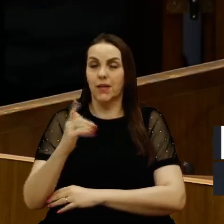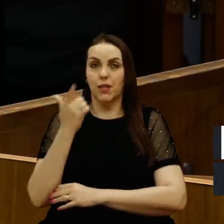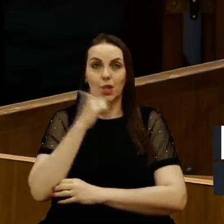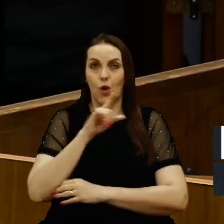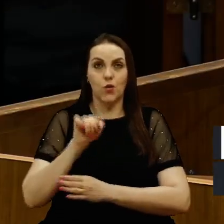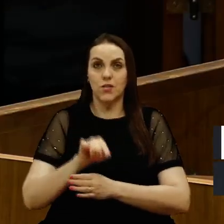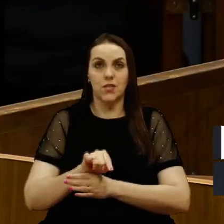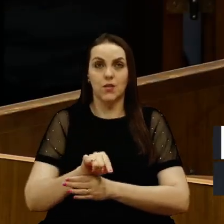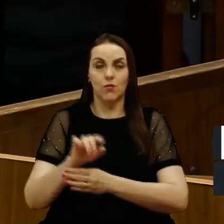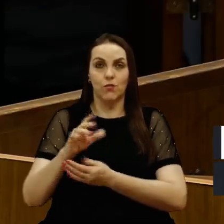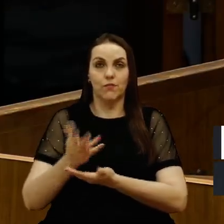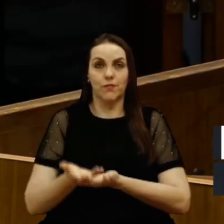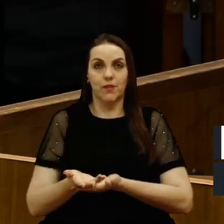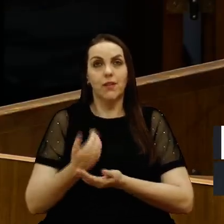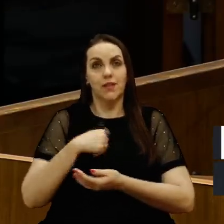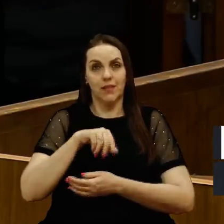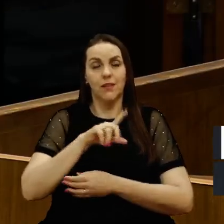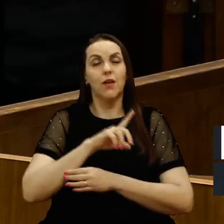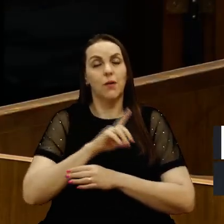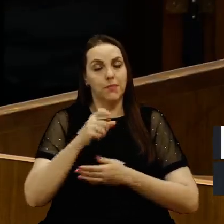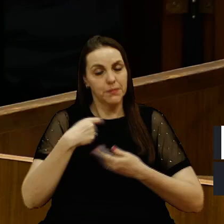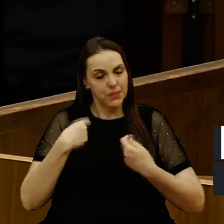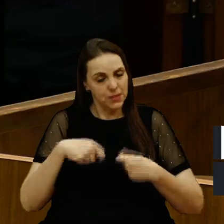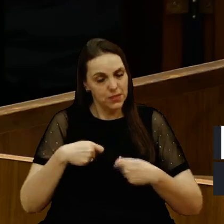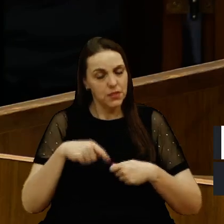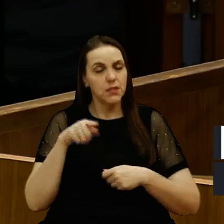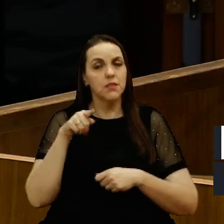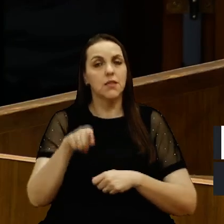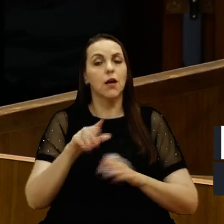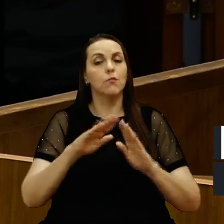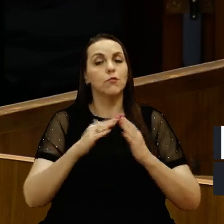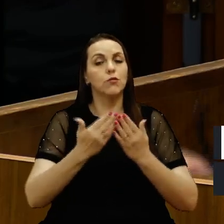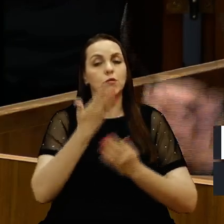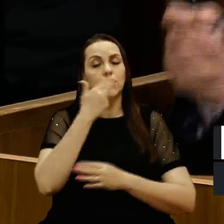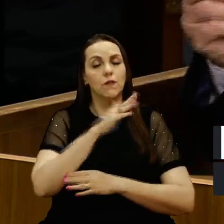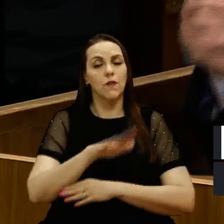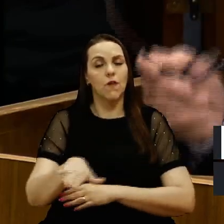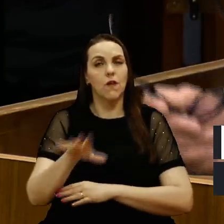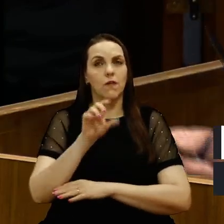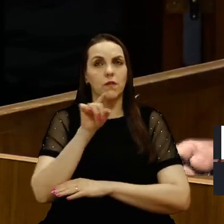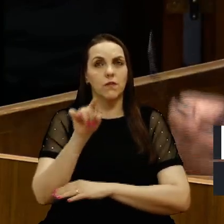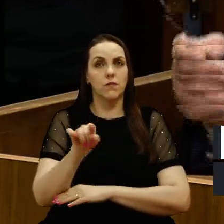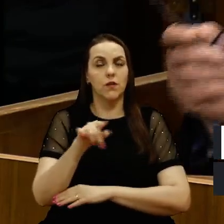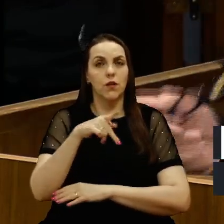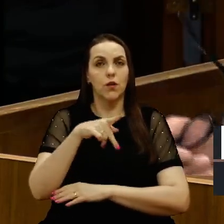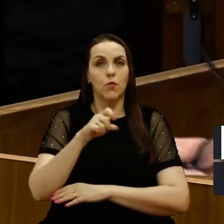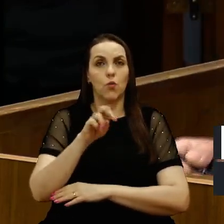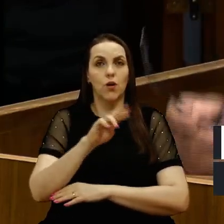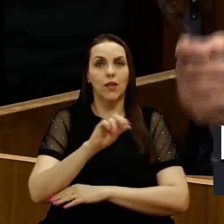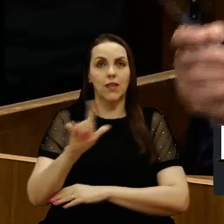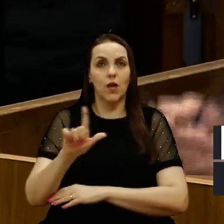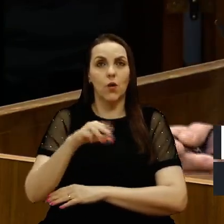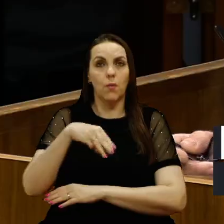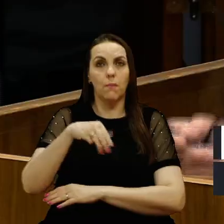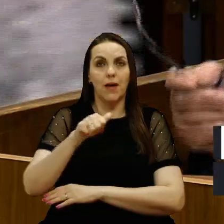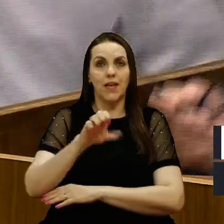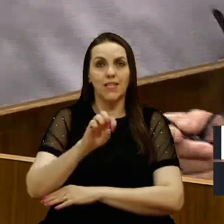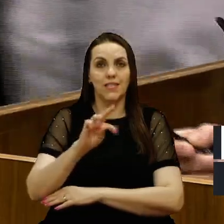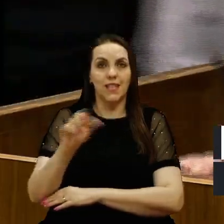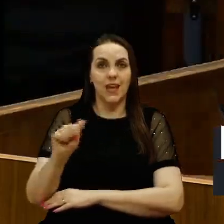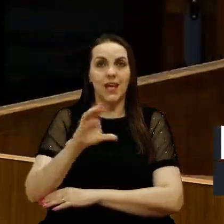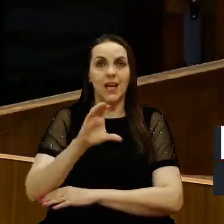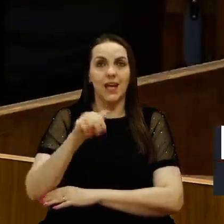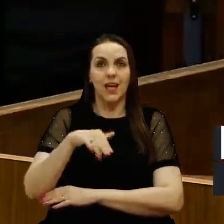contemplados. Então, nós precisamos de uma escola de educação infantil para o Portal da Maestra, Altos da Maestra, Quênio,